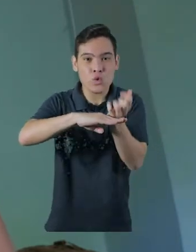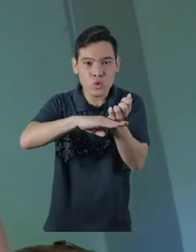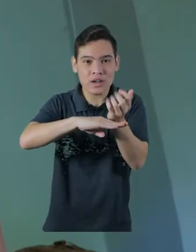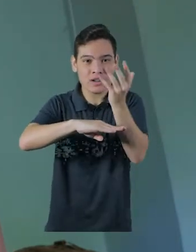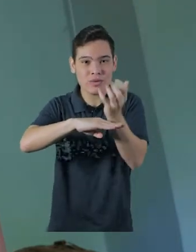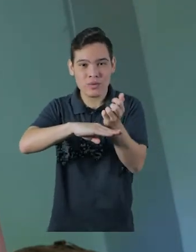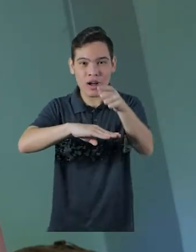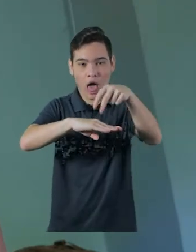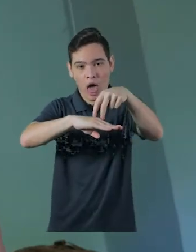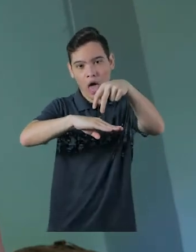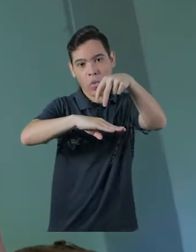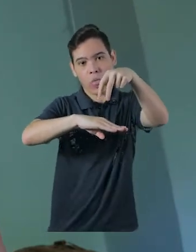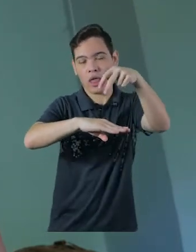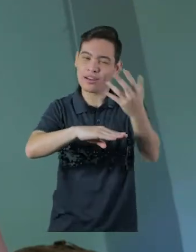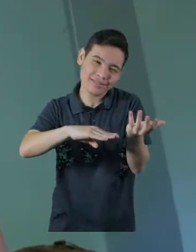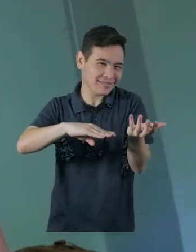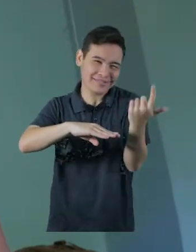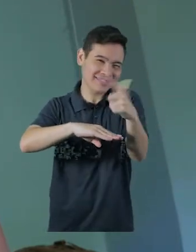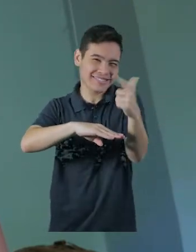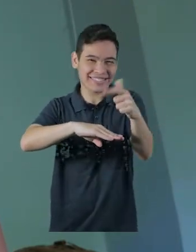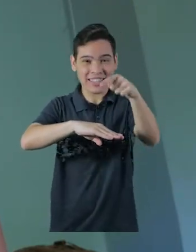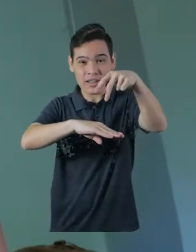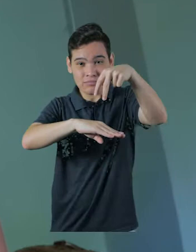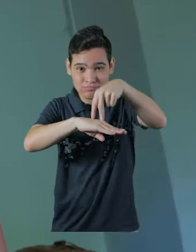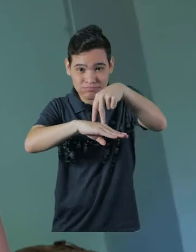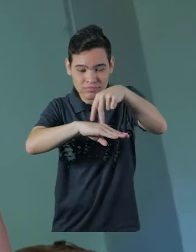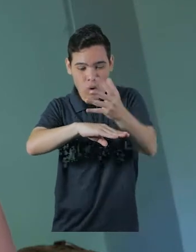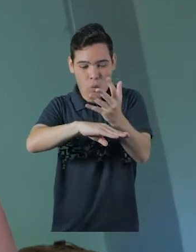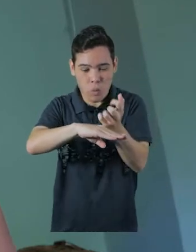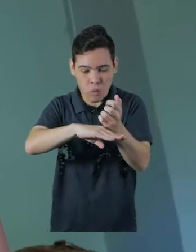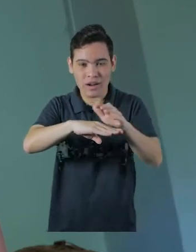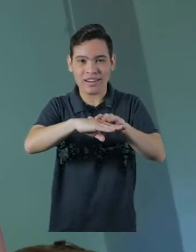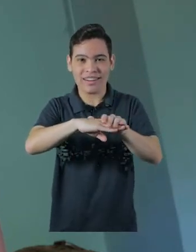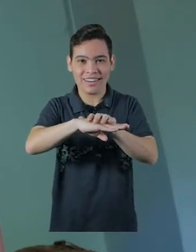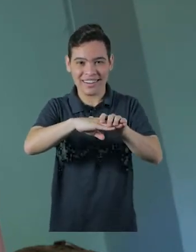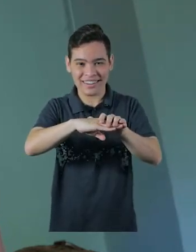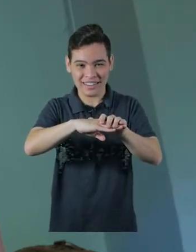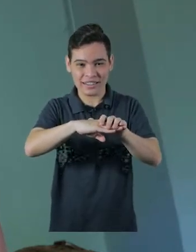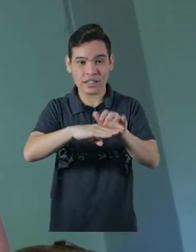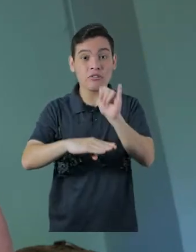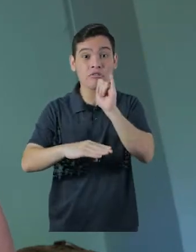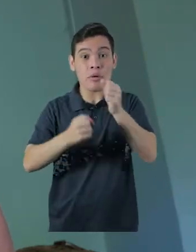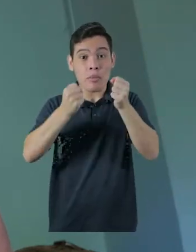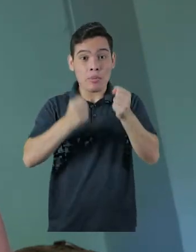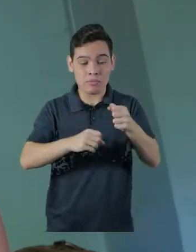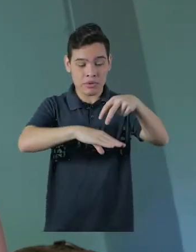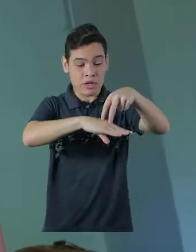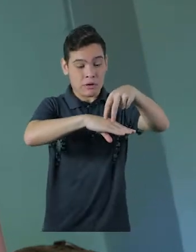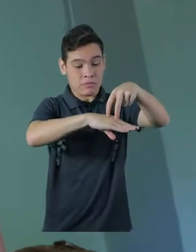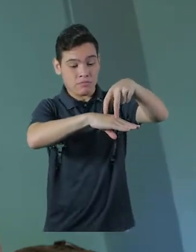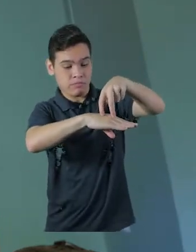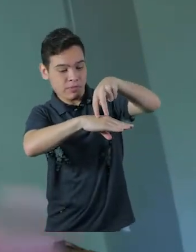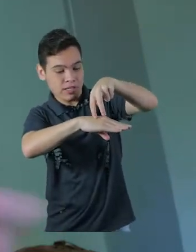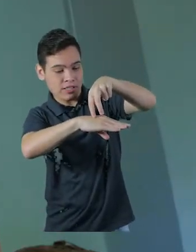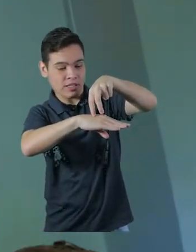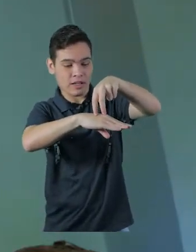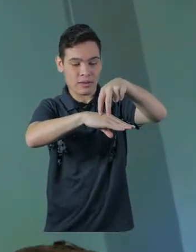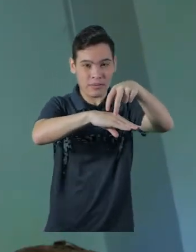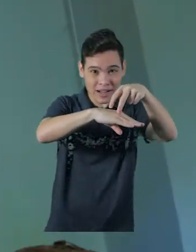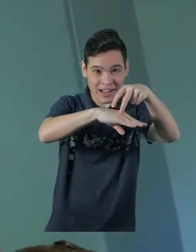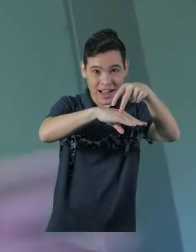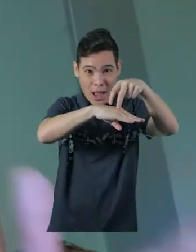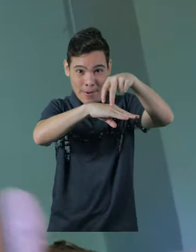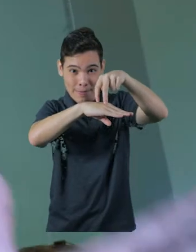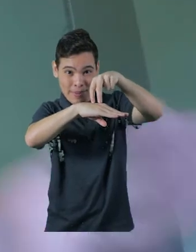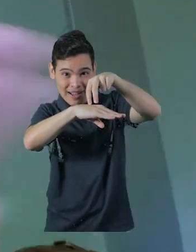o efeito da gravidade sobre o movimento, o atrito, a troca de peso, o